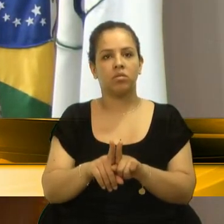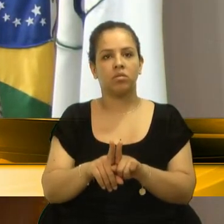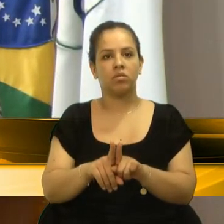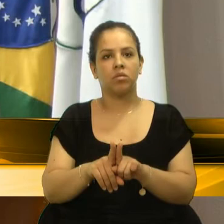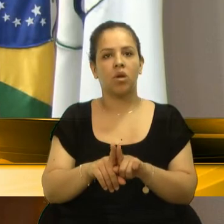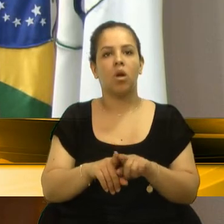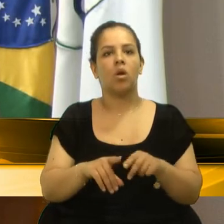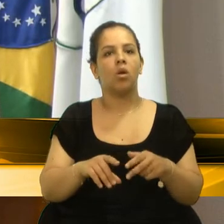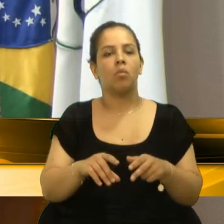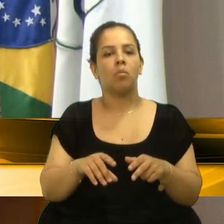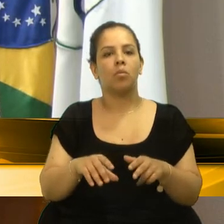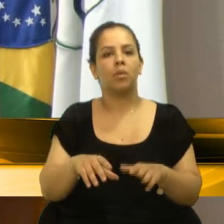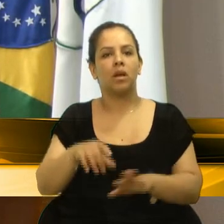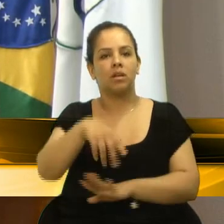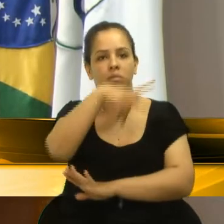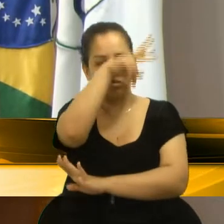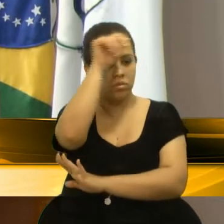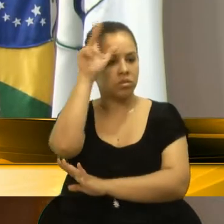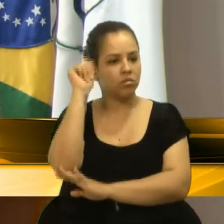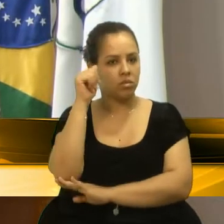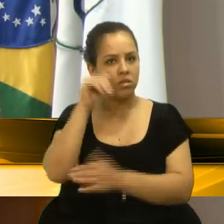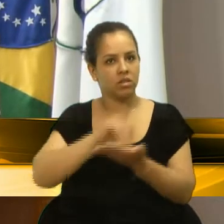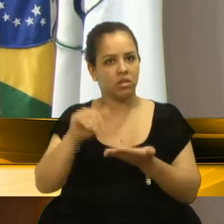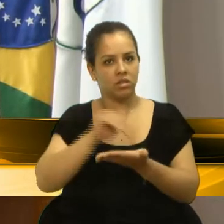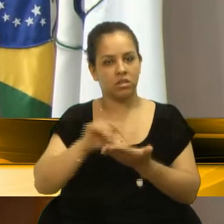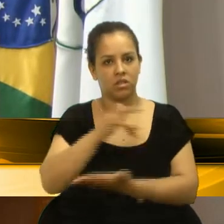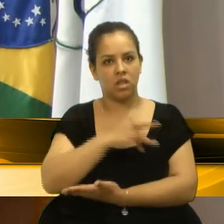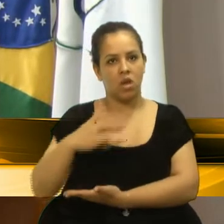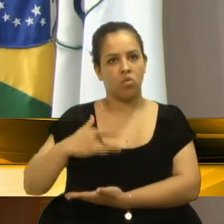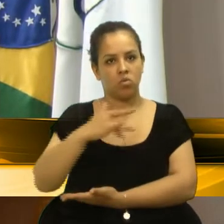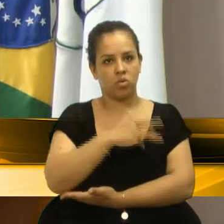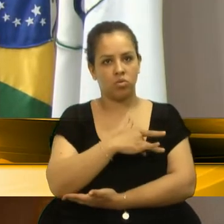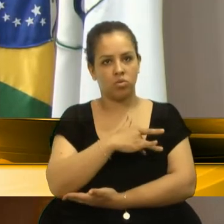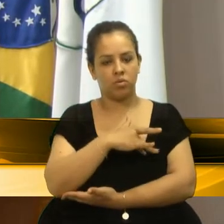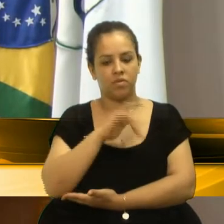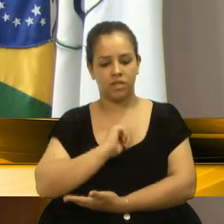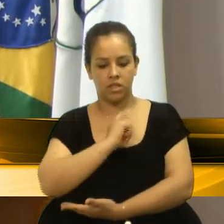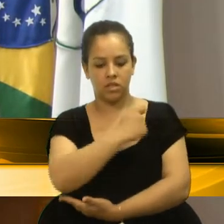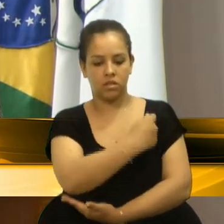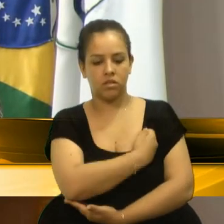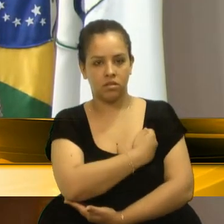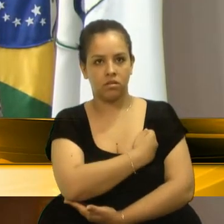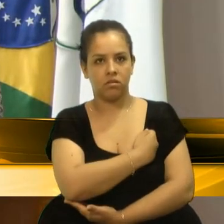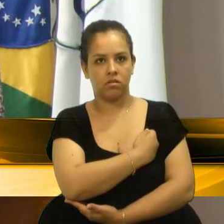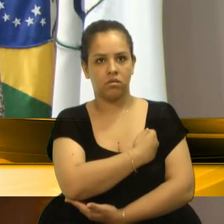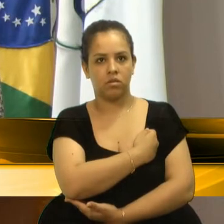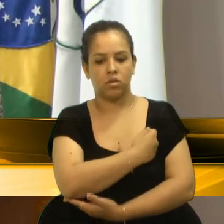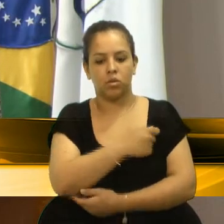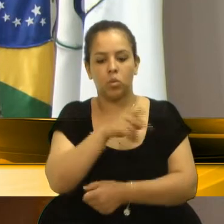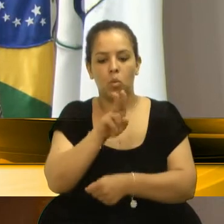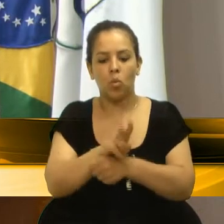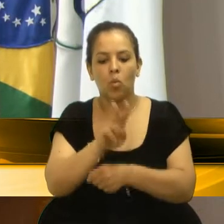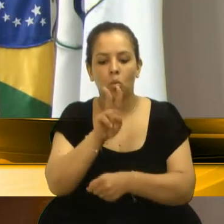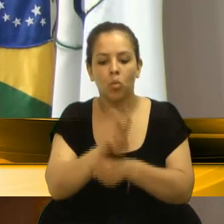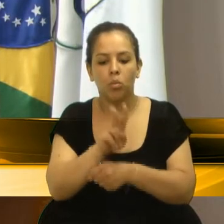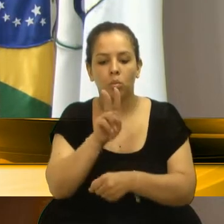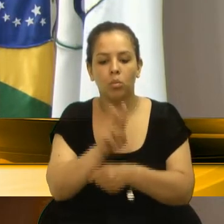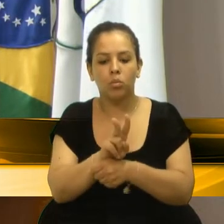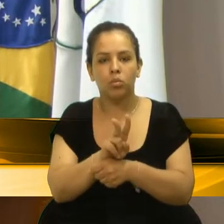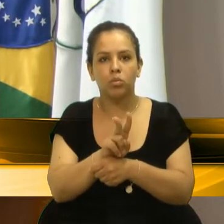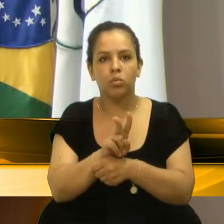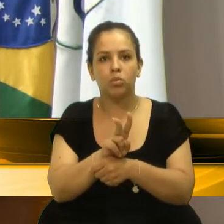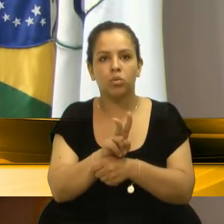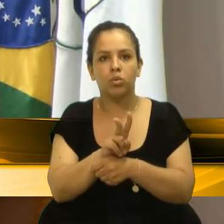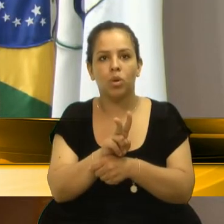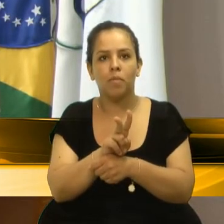da Secretaria Municipal de Saúde, com a fiscalização criteriosa dos Ministérios